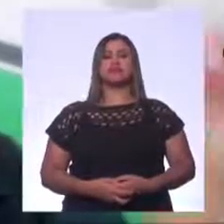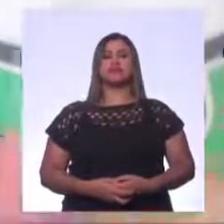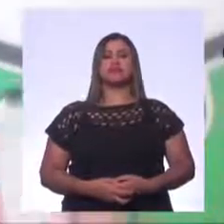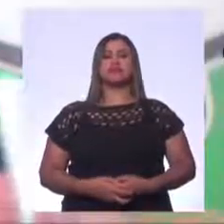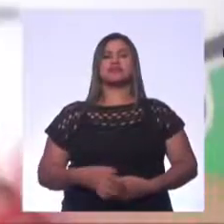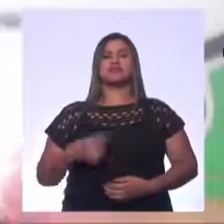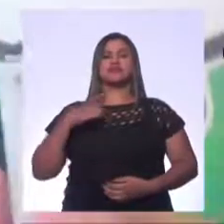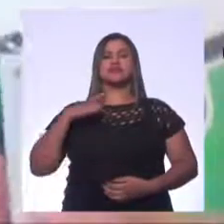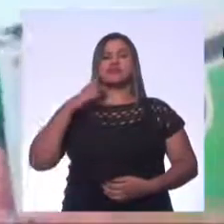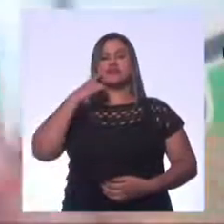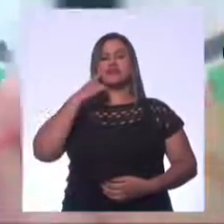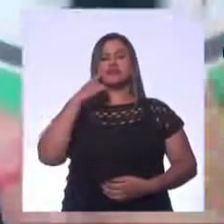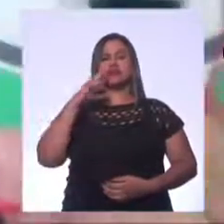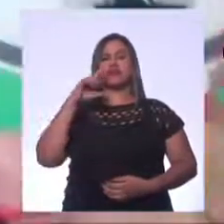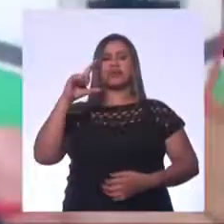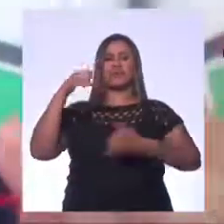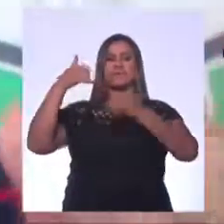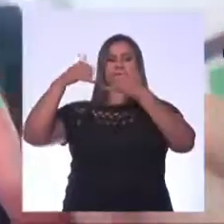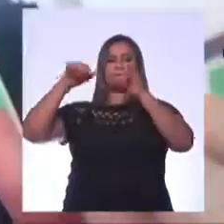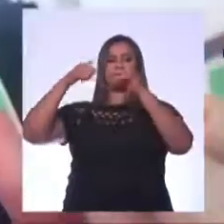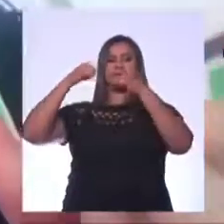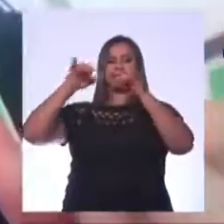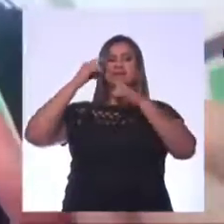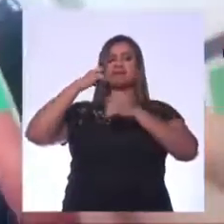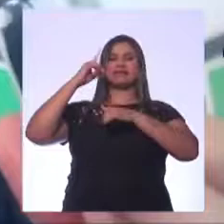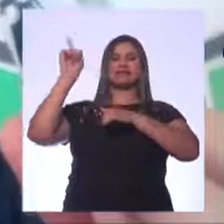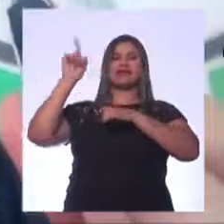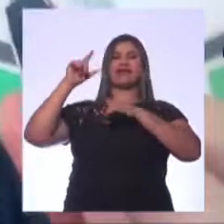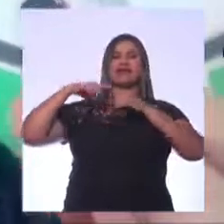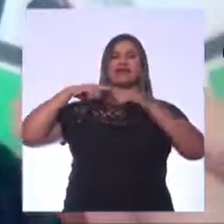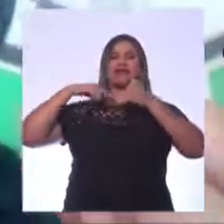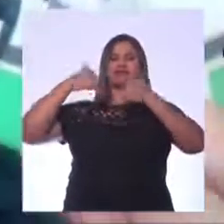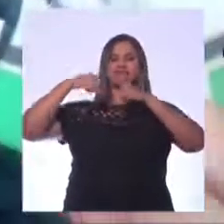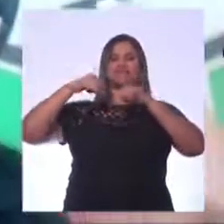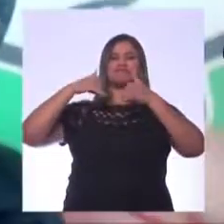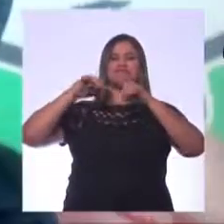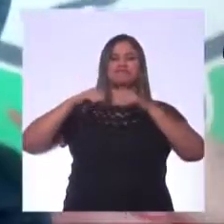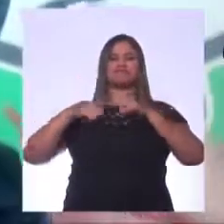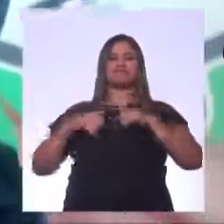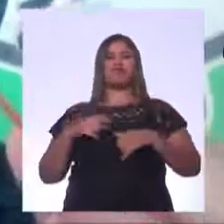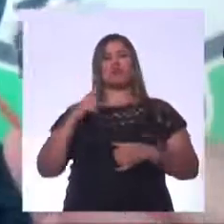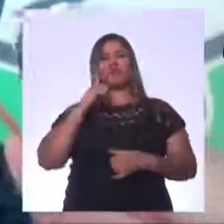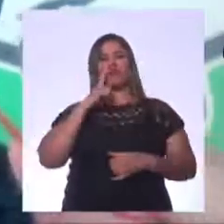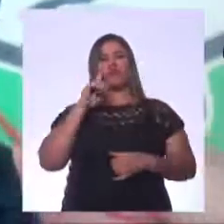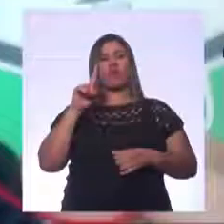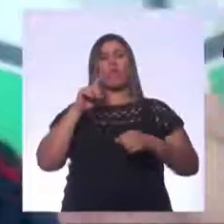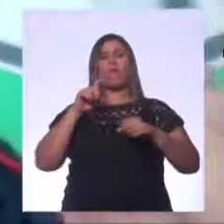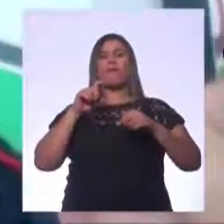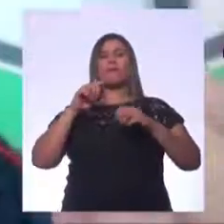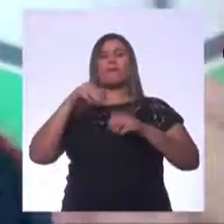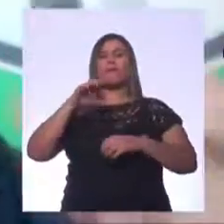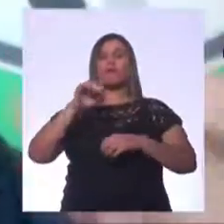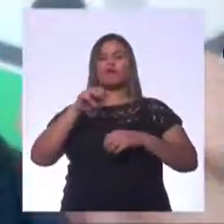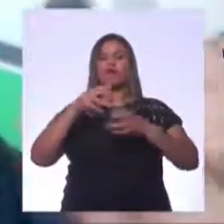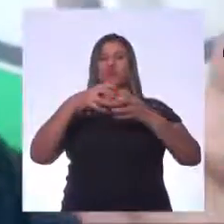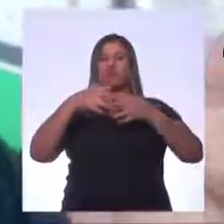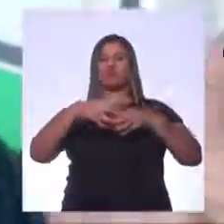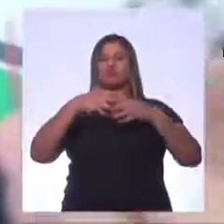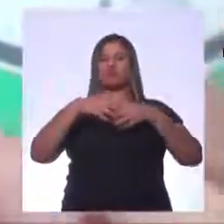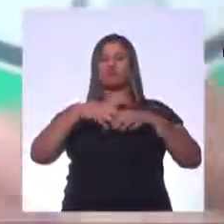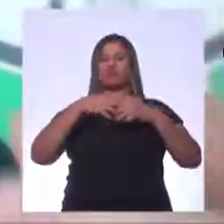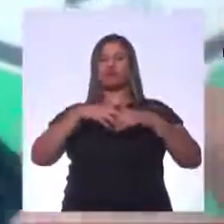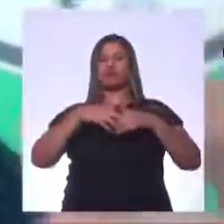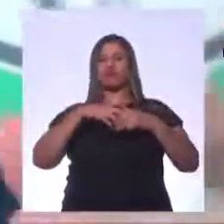uma bateria. Ela tem uma carga elétrica. E eu tenho aqui um motor. Bom,